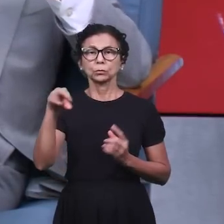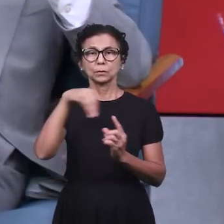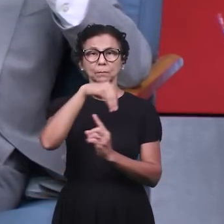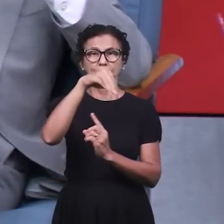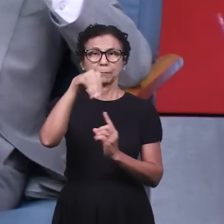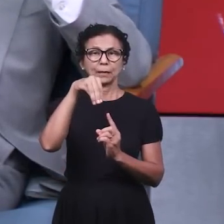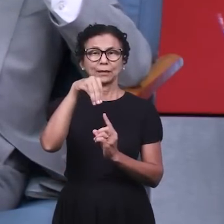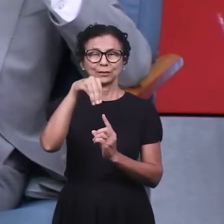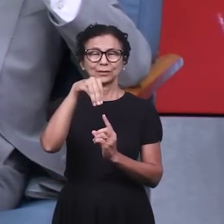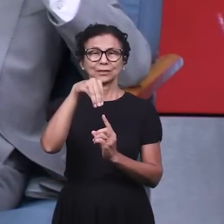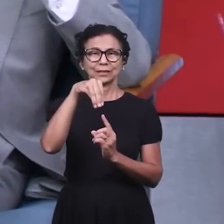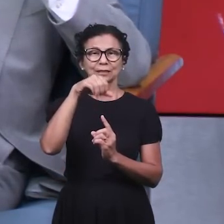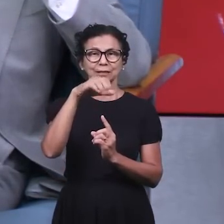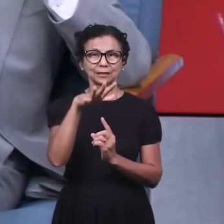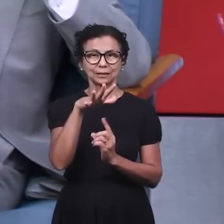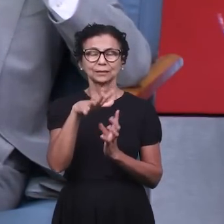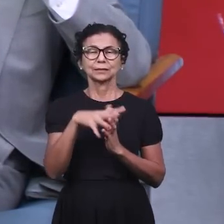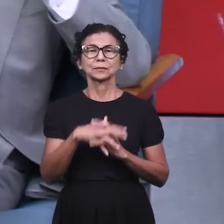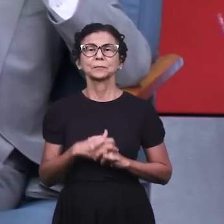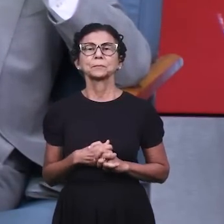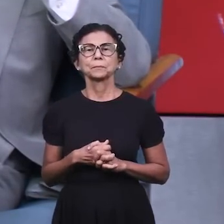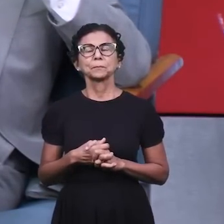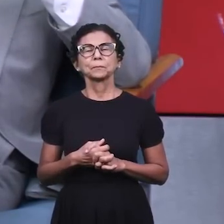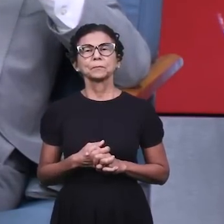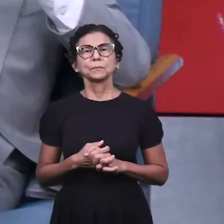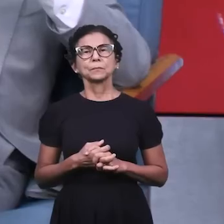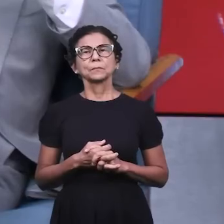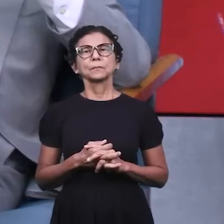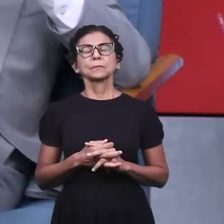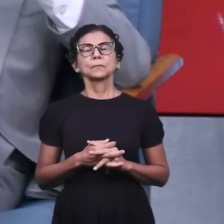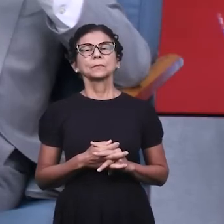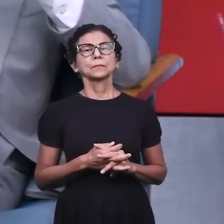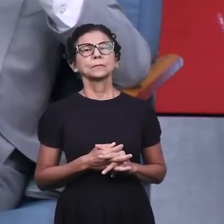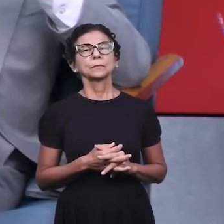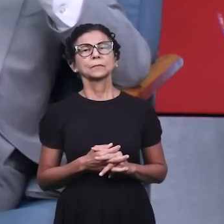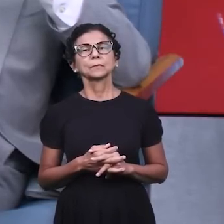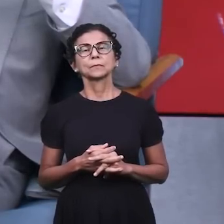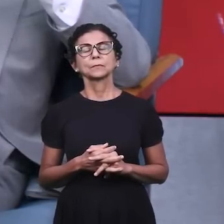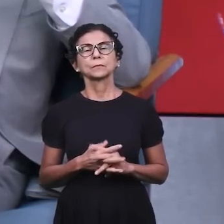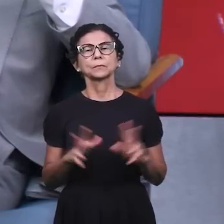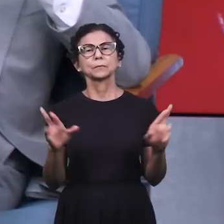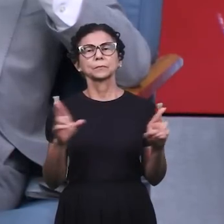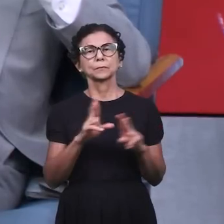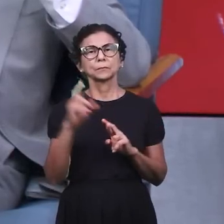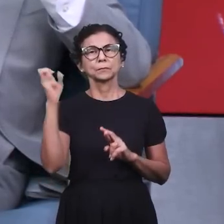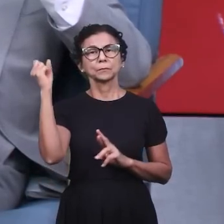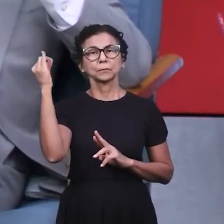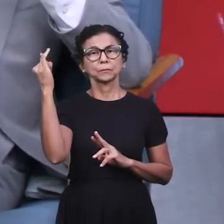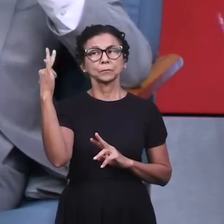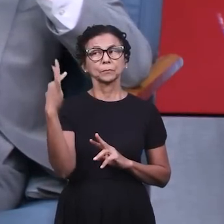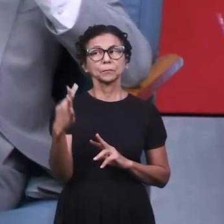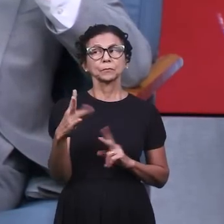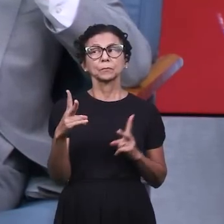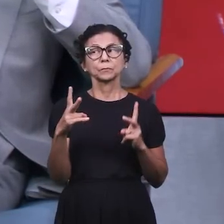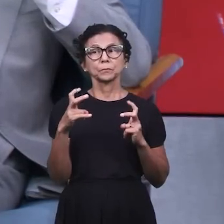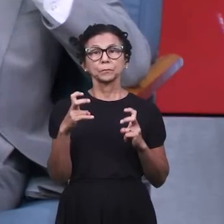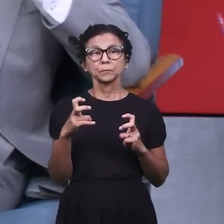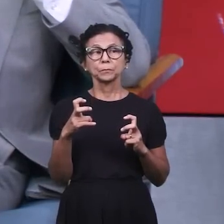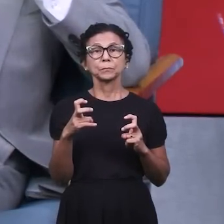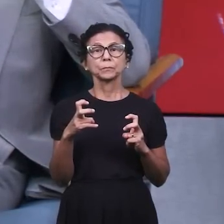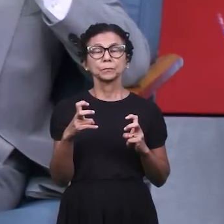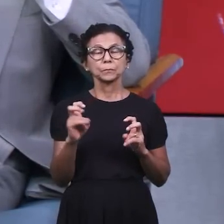outros recursos da graça com relação à madrugada, e você vê que certas